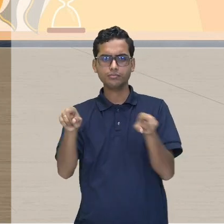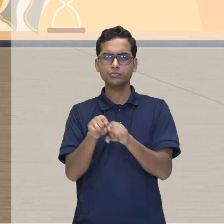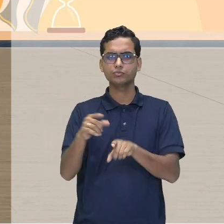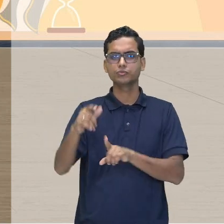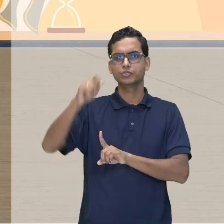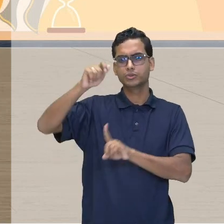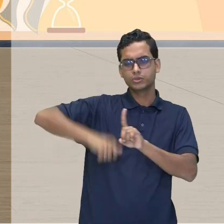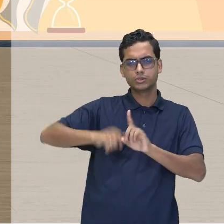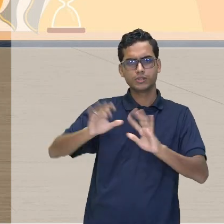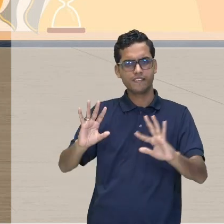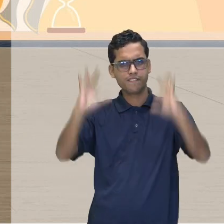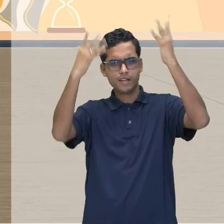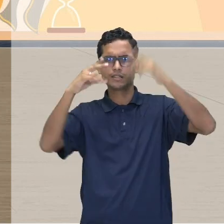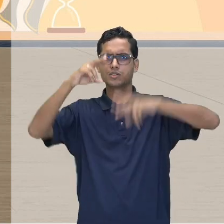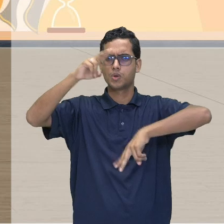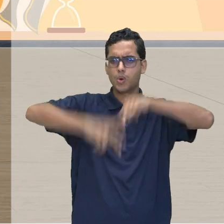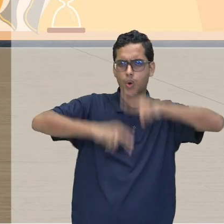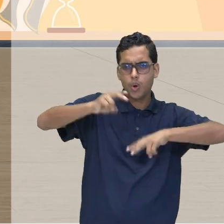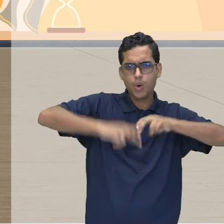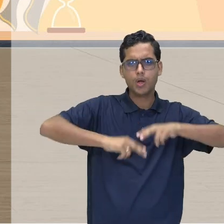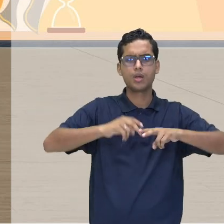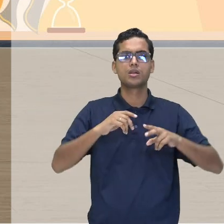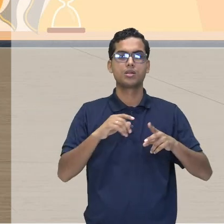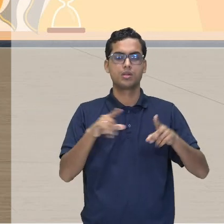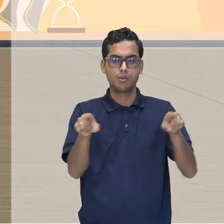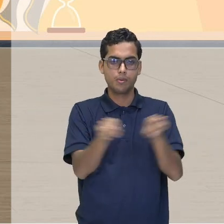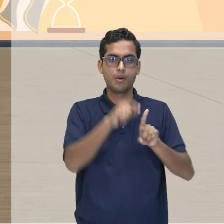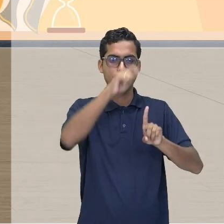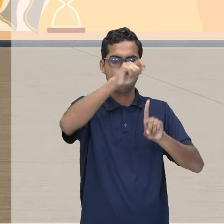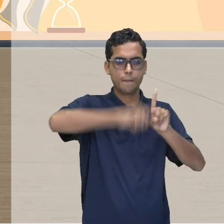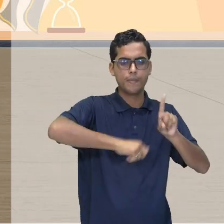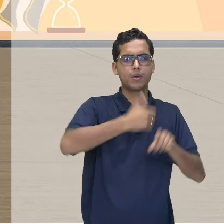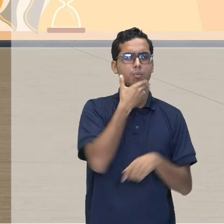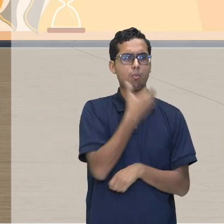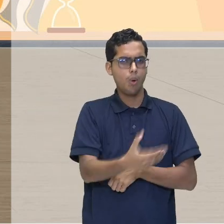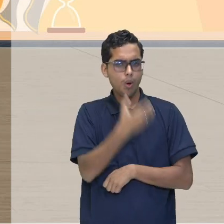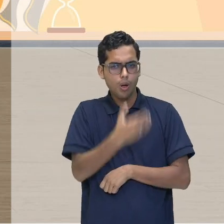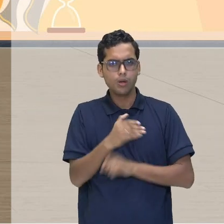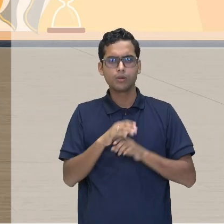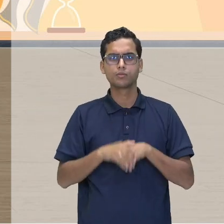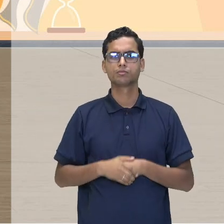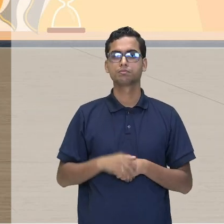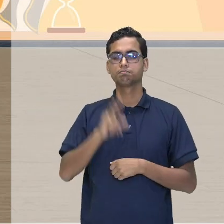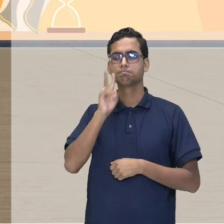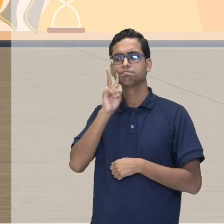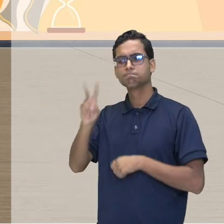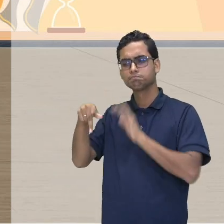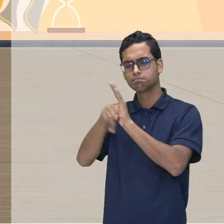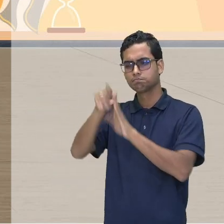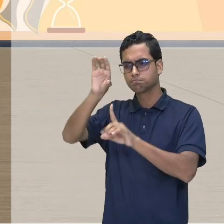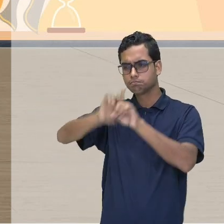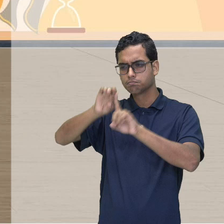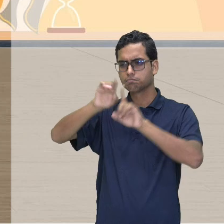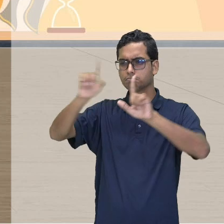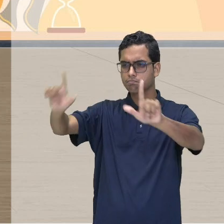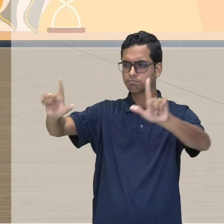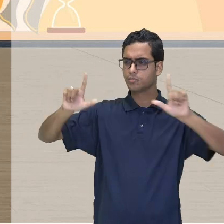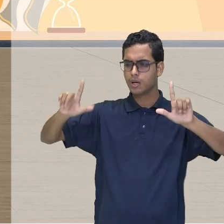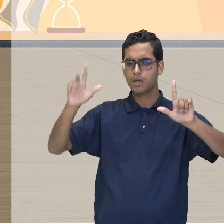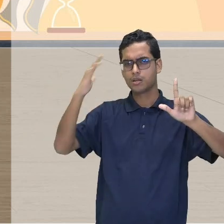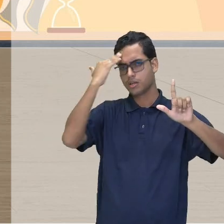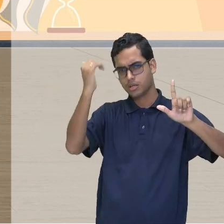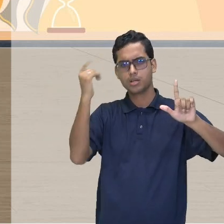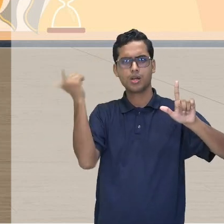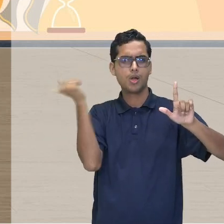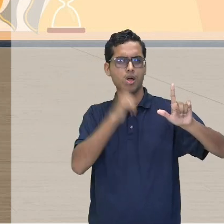se é o mês do Natal. O que nós vamos fazer agora nesse mês? Olha para o calendário, assim como nos ajuda a identificar os